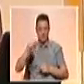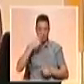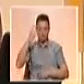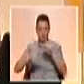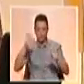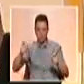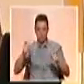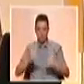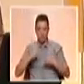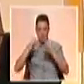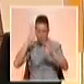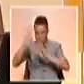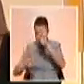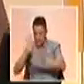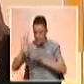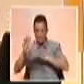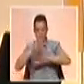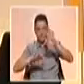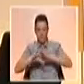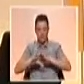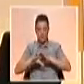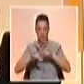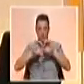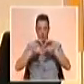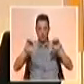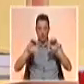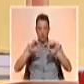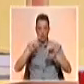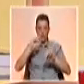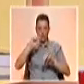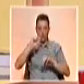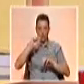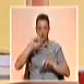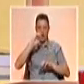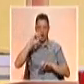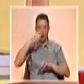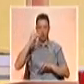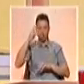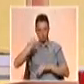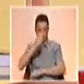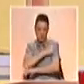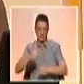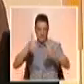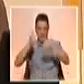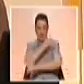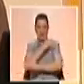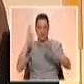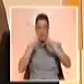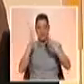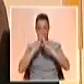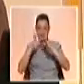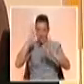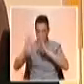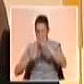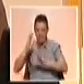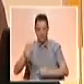falar depois de um tratamento que começou a ser feito. Tratamento dos esgotos. Dos esgotos. Urbanos, portanto, exato. Urbanos. Das casas. Que, de facto,